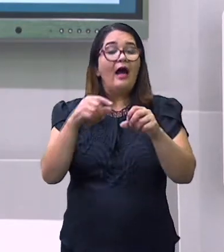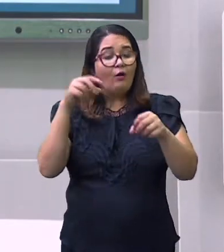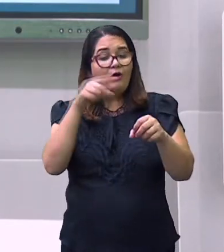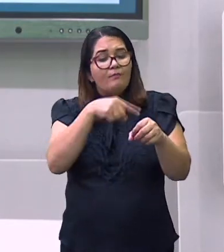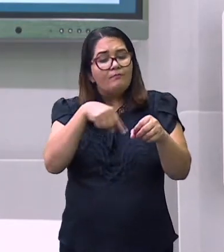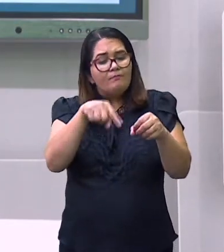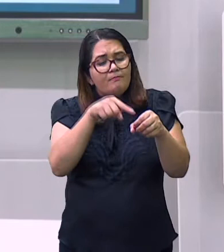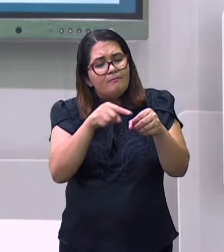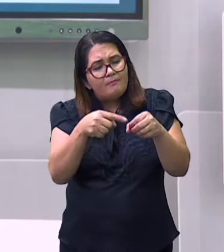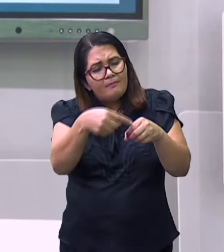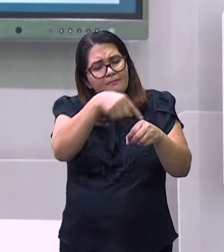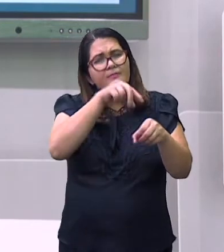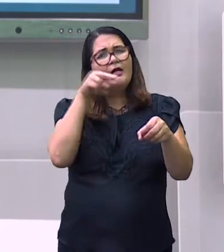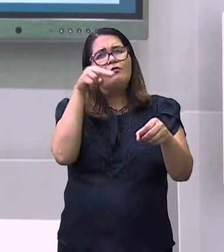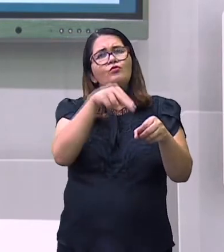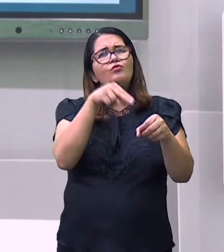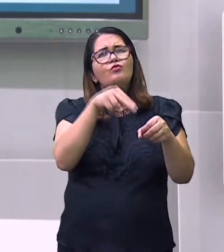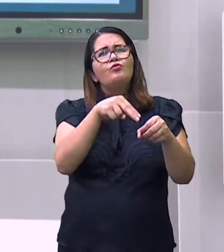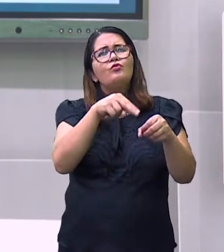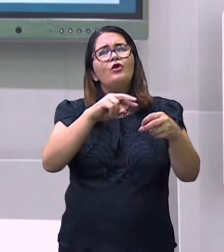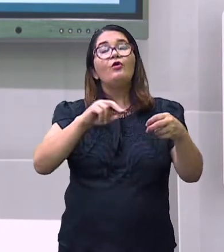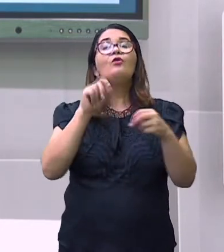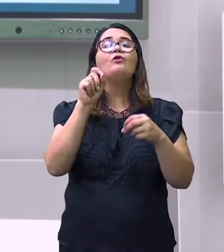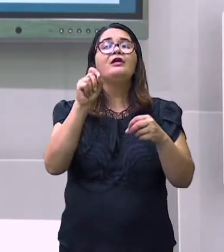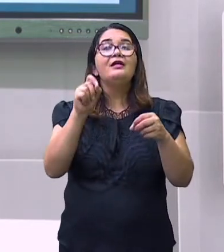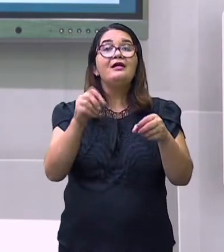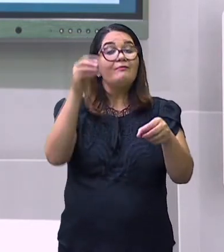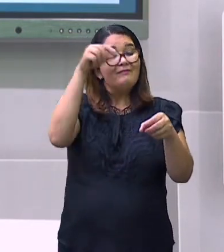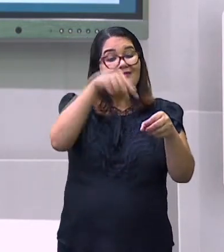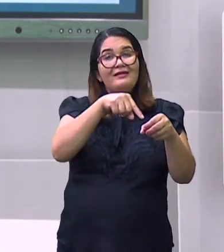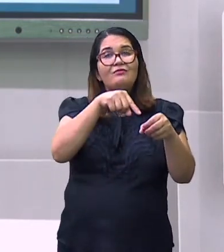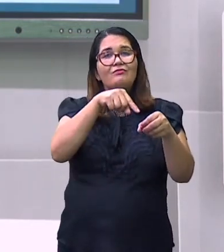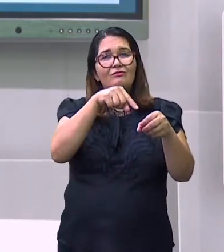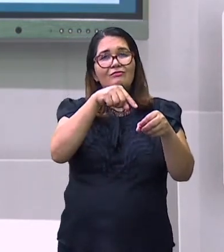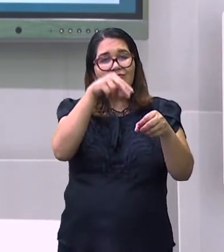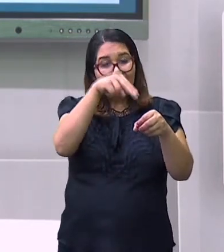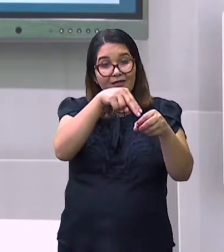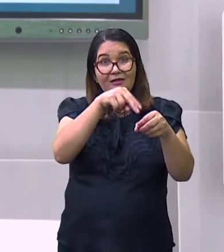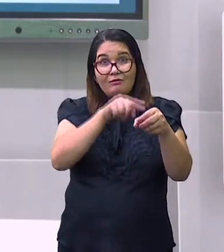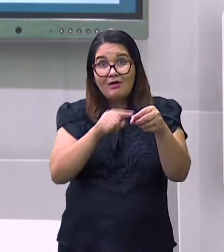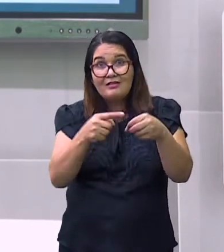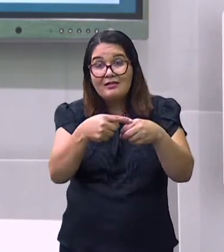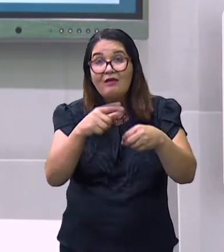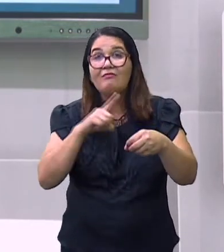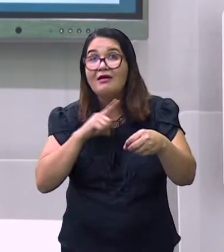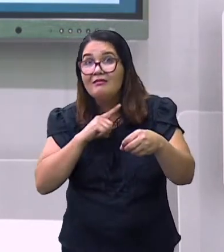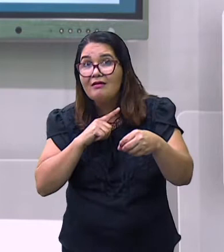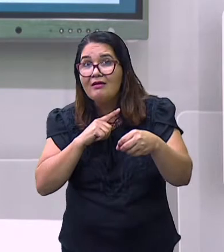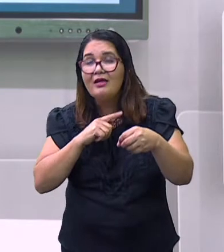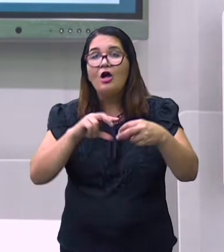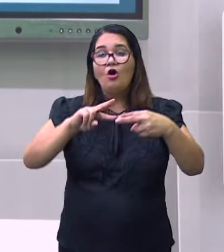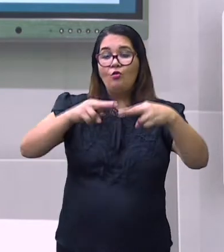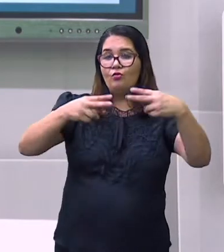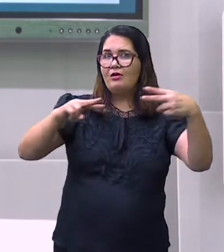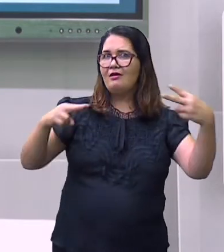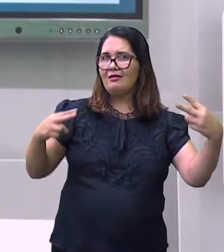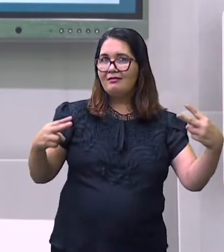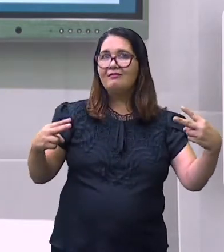vivos, né? Vai estar aí. E aí você pode fazer o seguinte, a gente vai fazer um